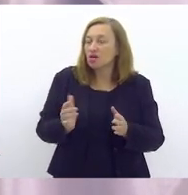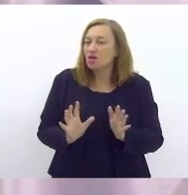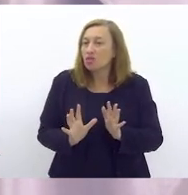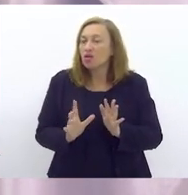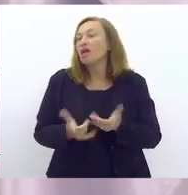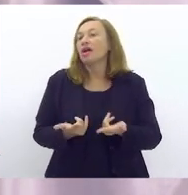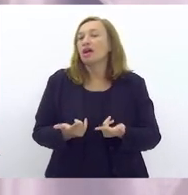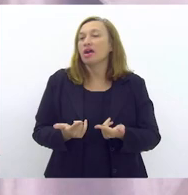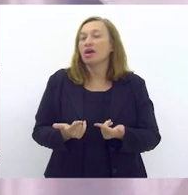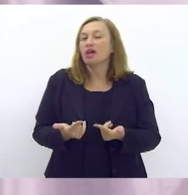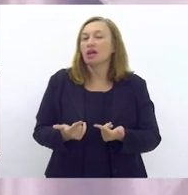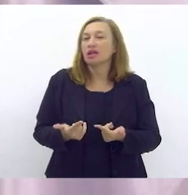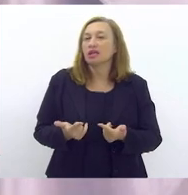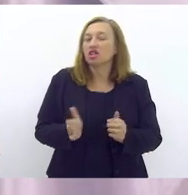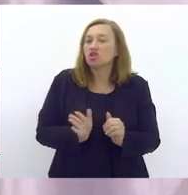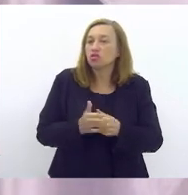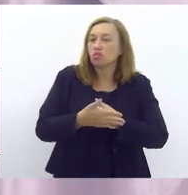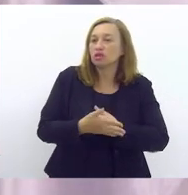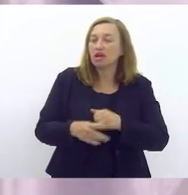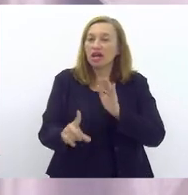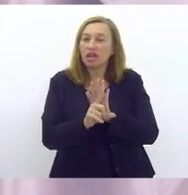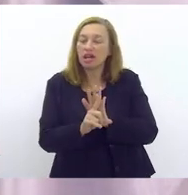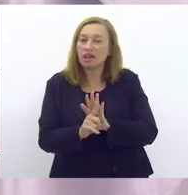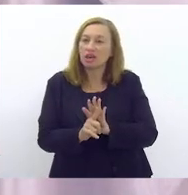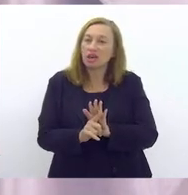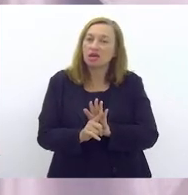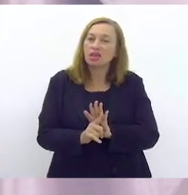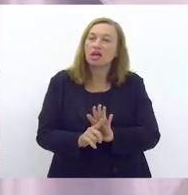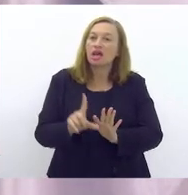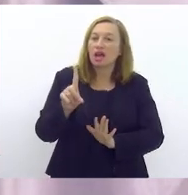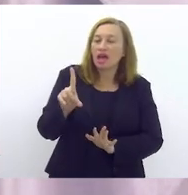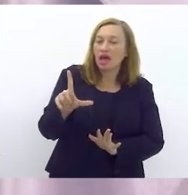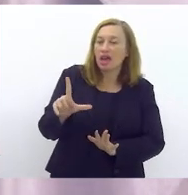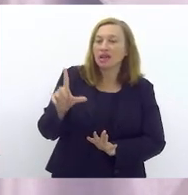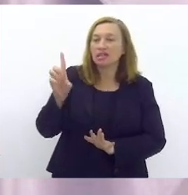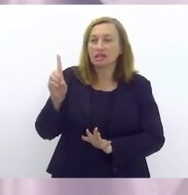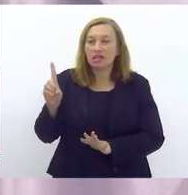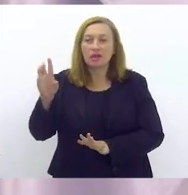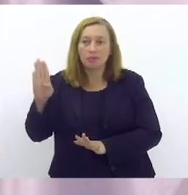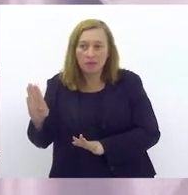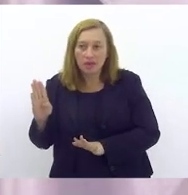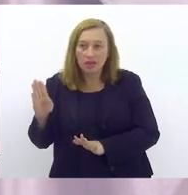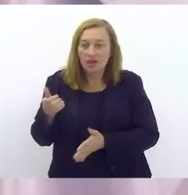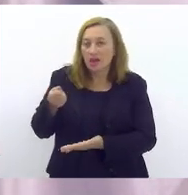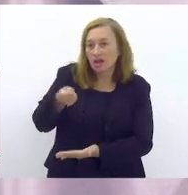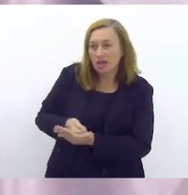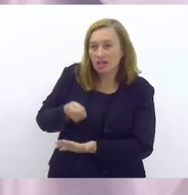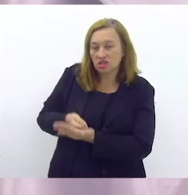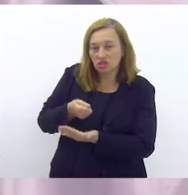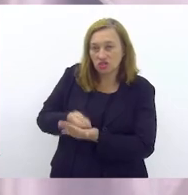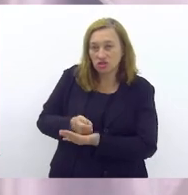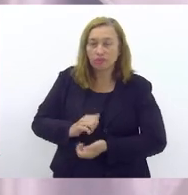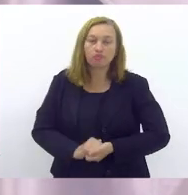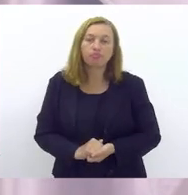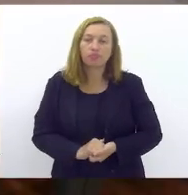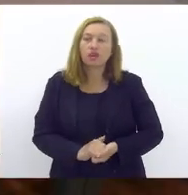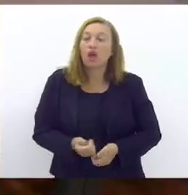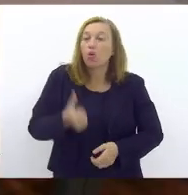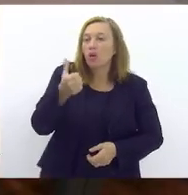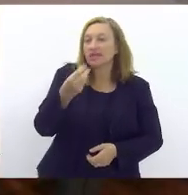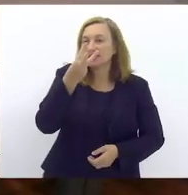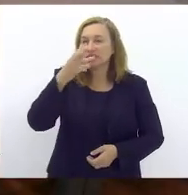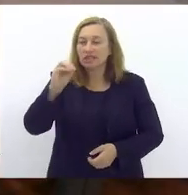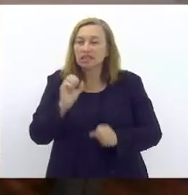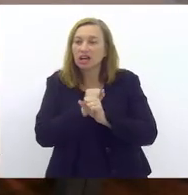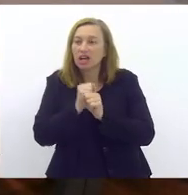desde 1996, na última mudança da LDB, o enquadramento é exigido. Passados quase 30